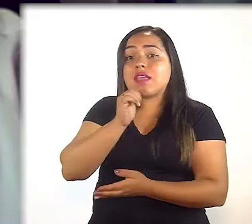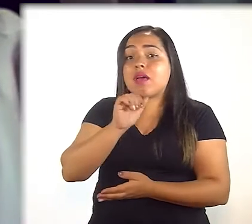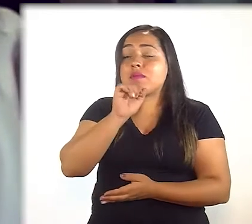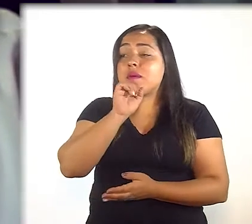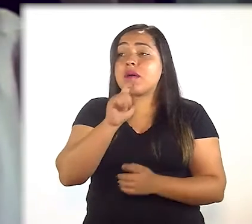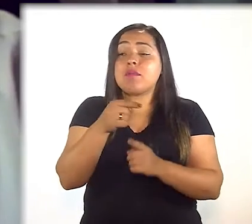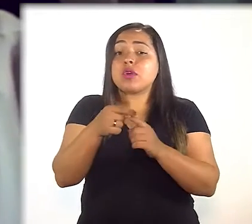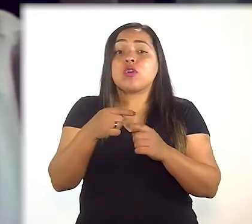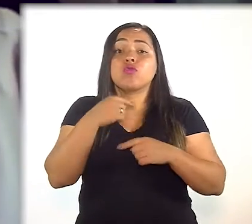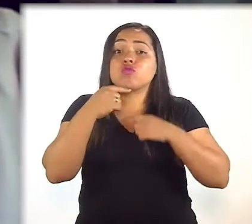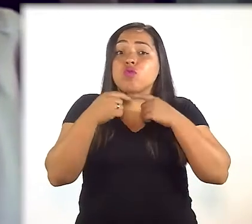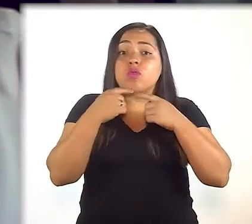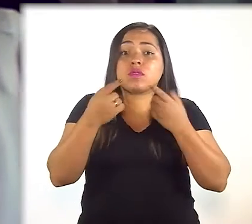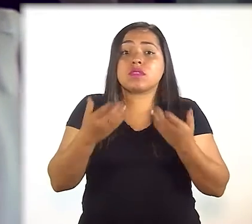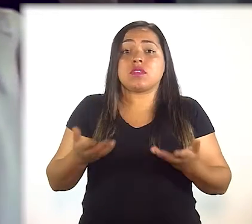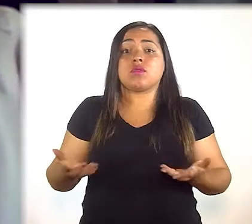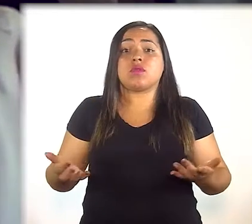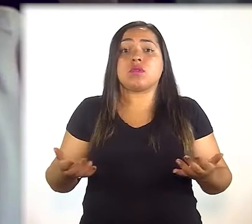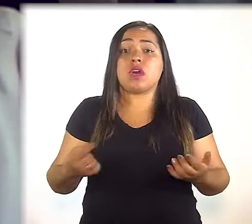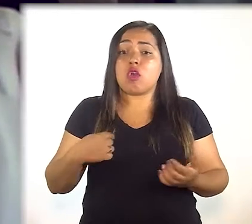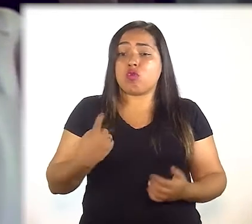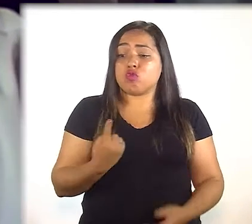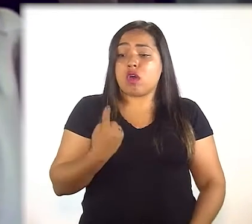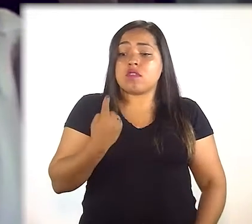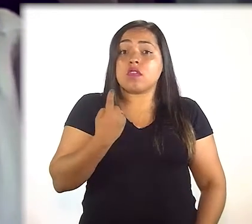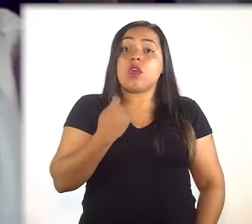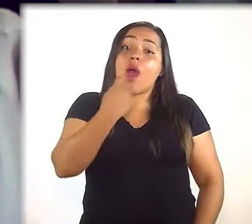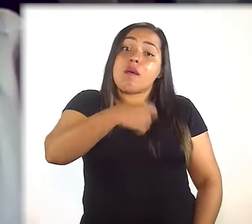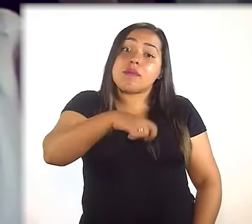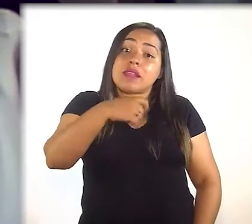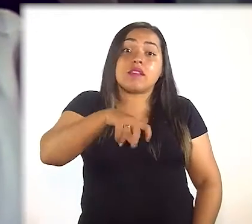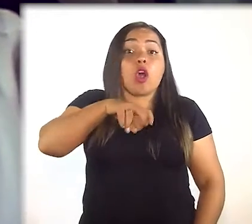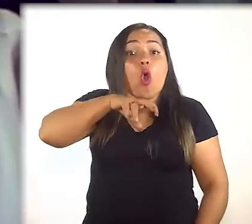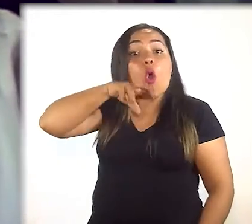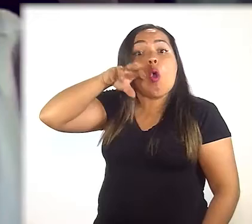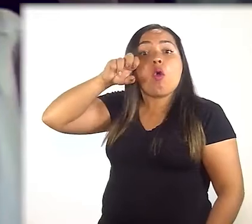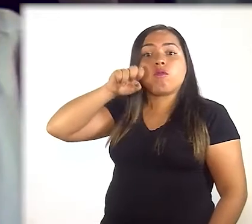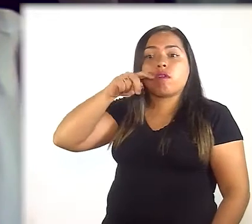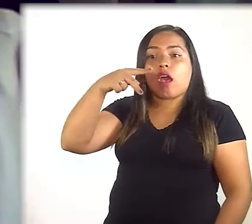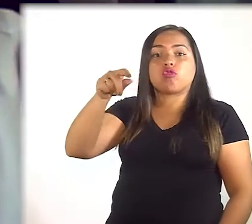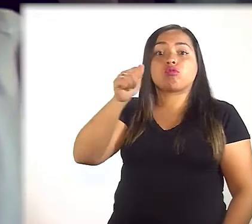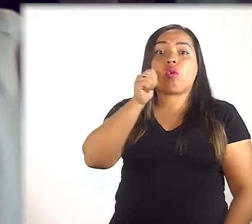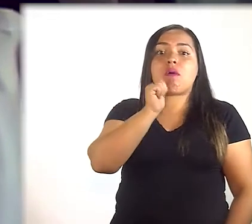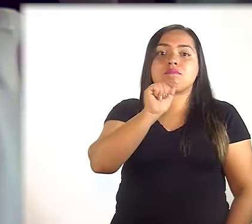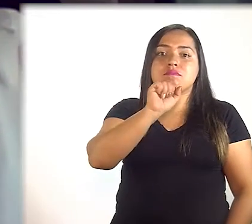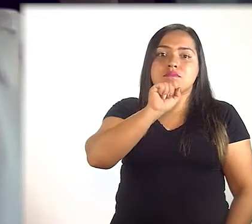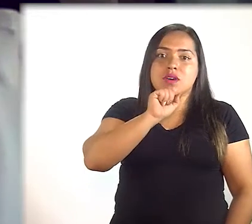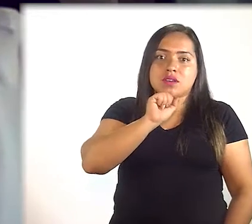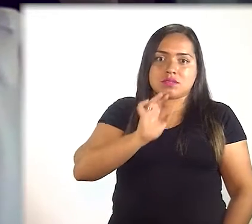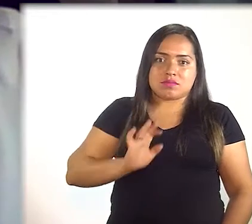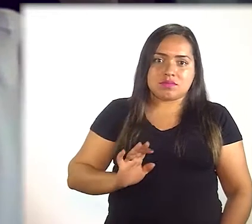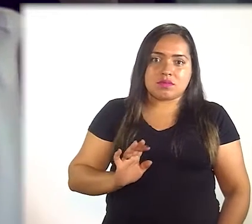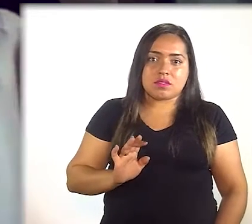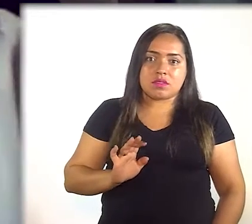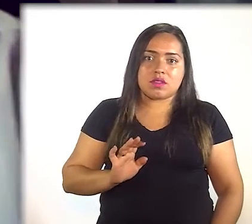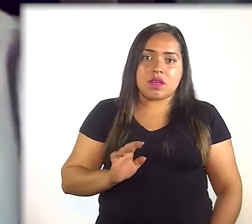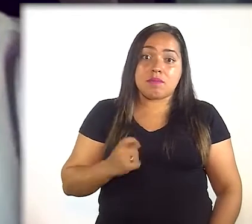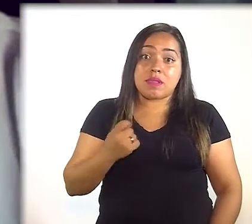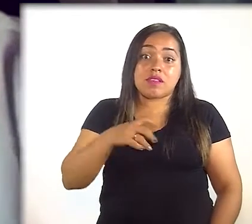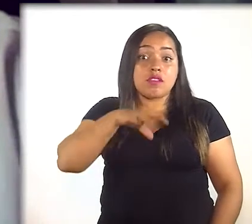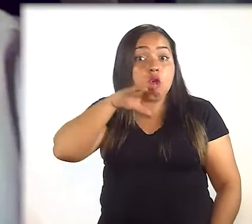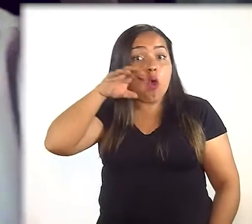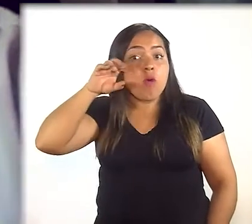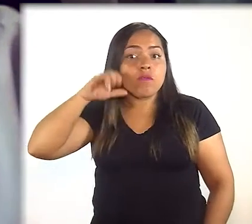ajuda dos meus irmãos para ajudar a cuidar da minha mãe, porque eu não estou aguentando e tal. Aí a gente fala assim, olha, nós